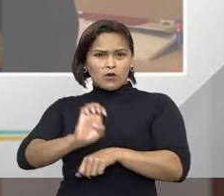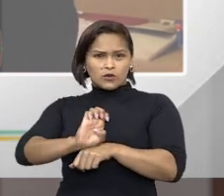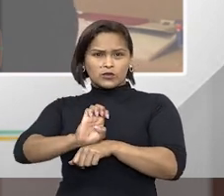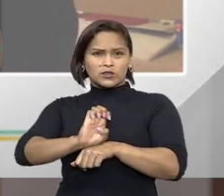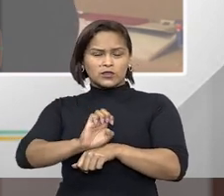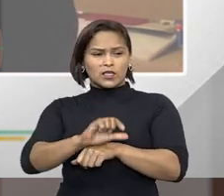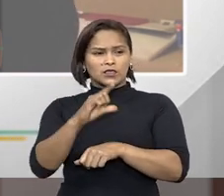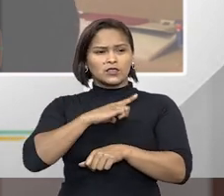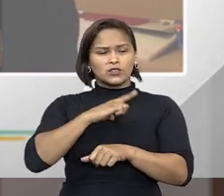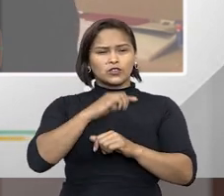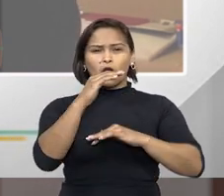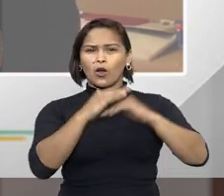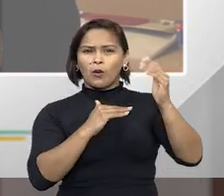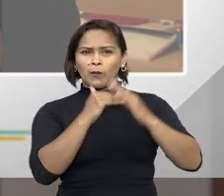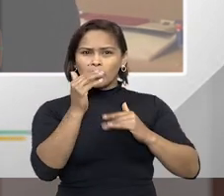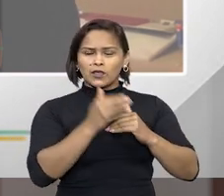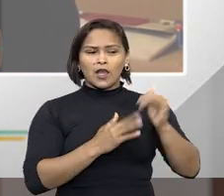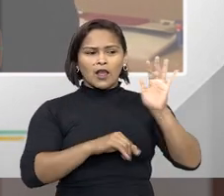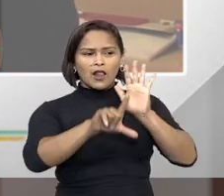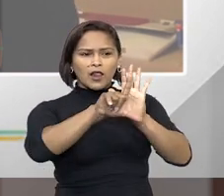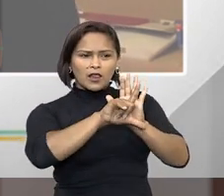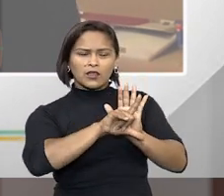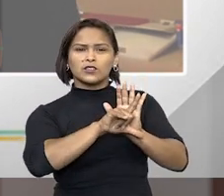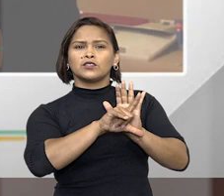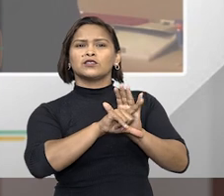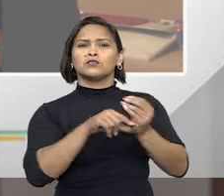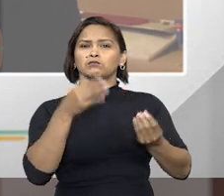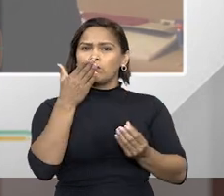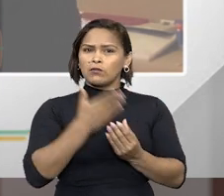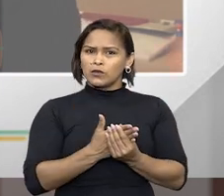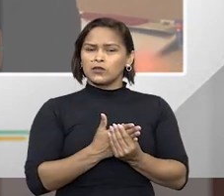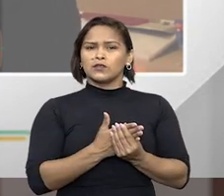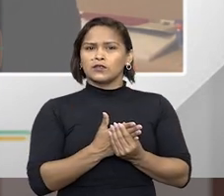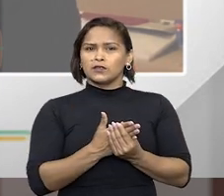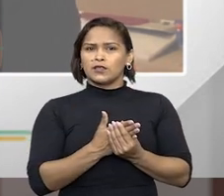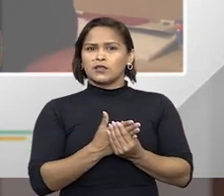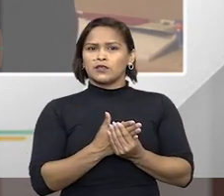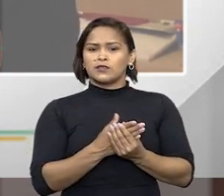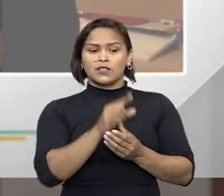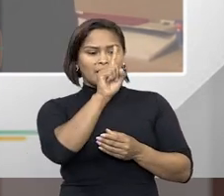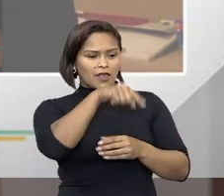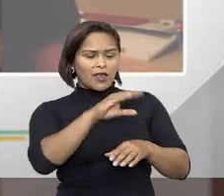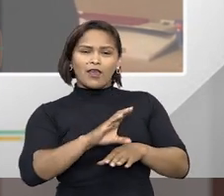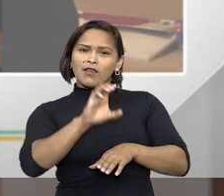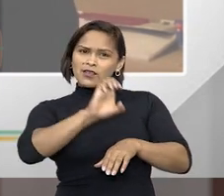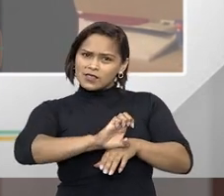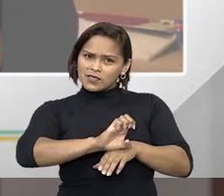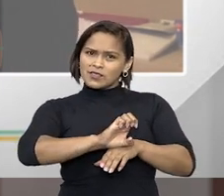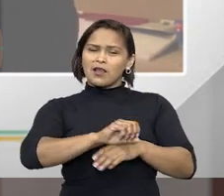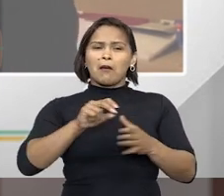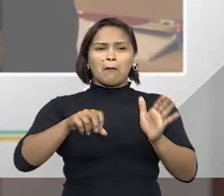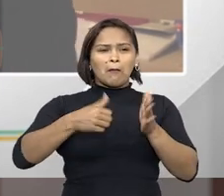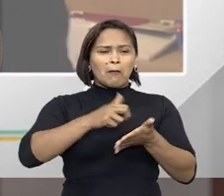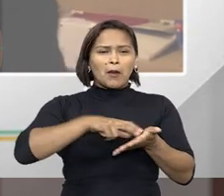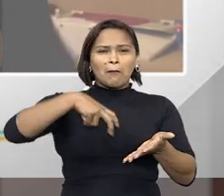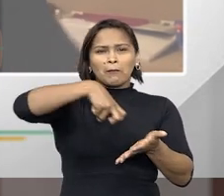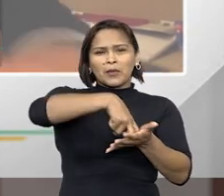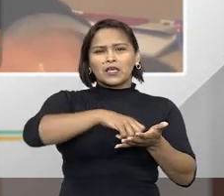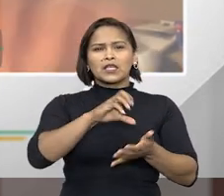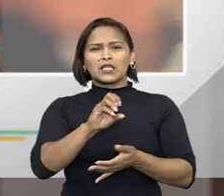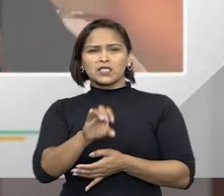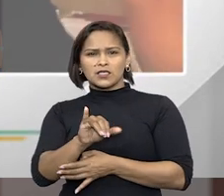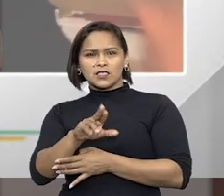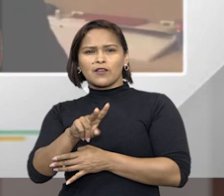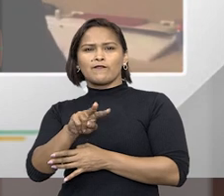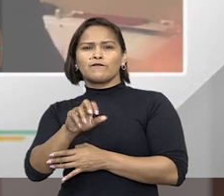a competência de legislar sobre matéria processual, e esses estados, matéria penal, matéria civil, processual,